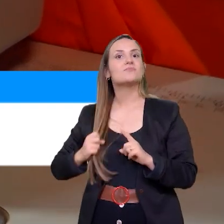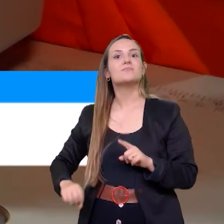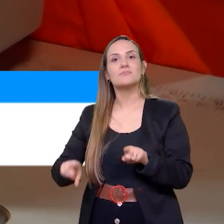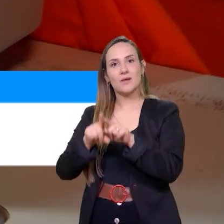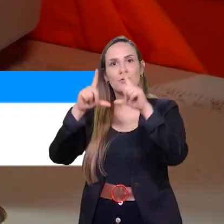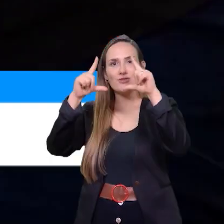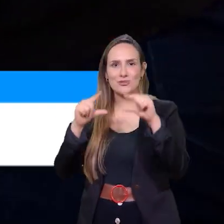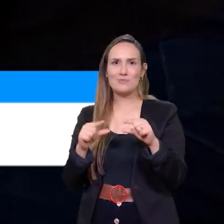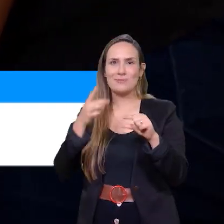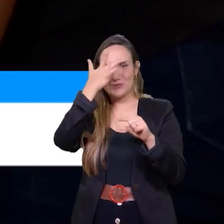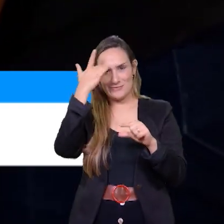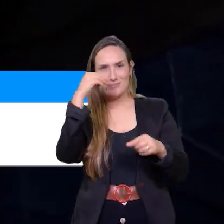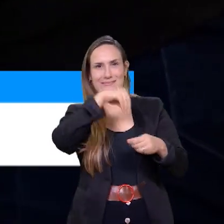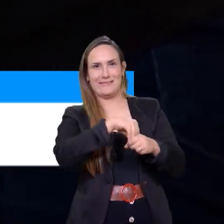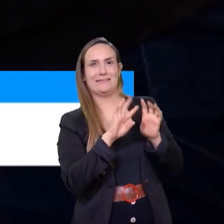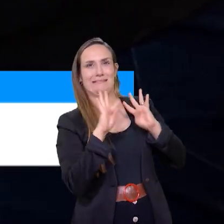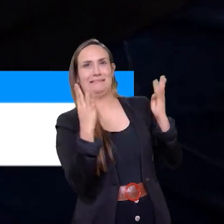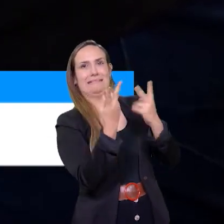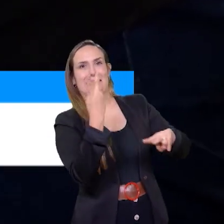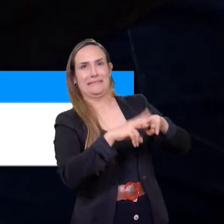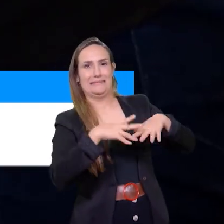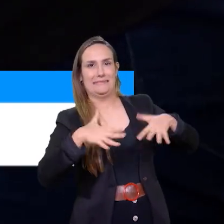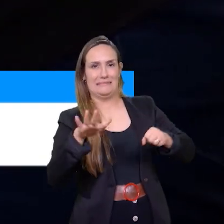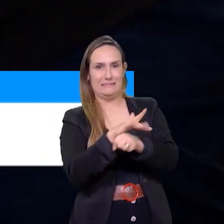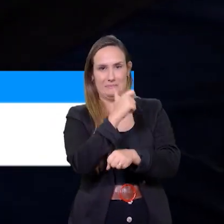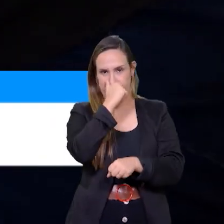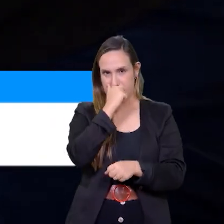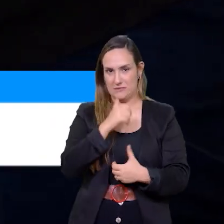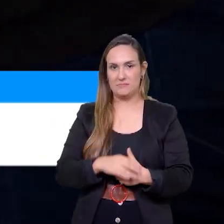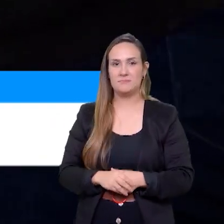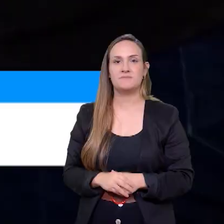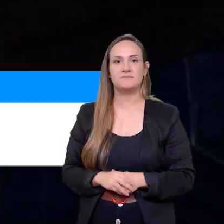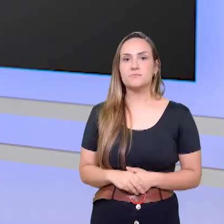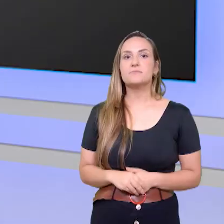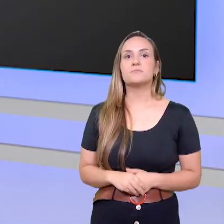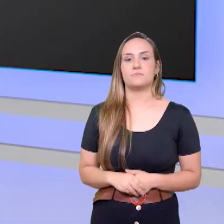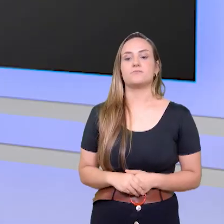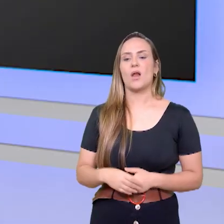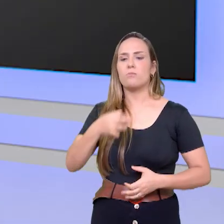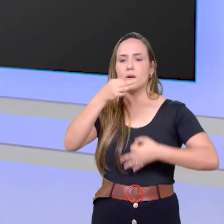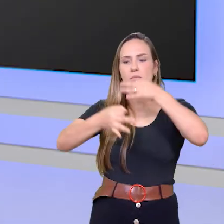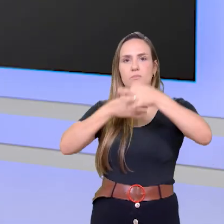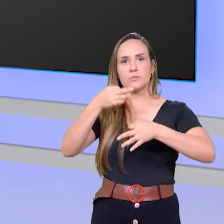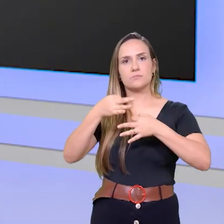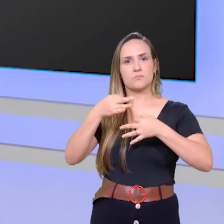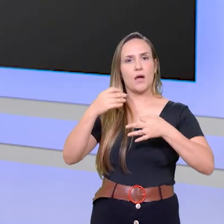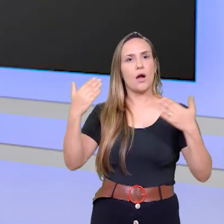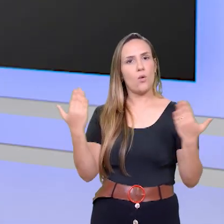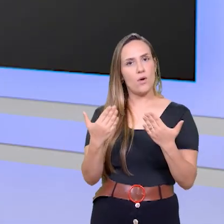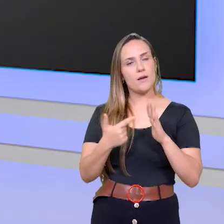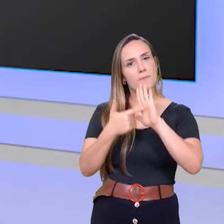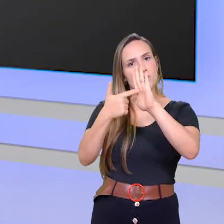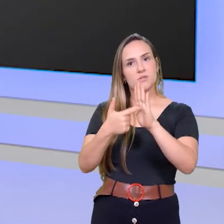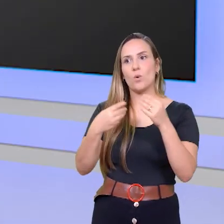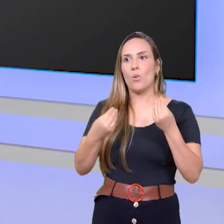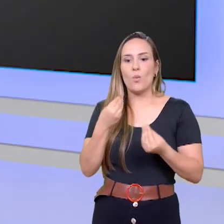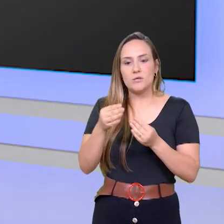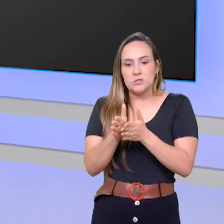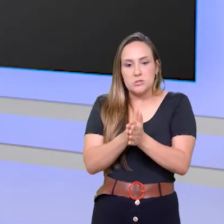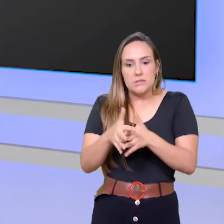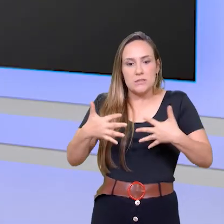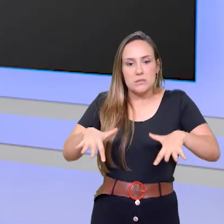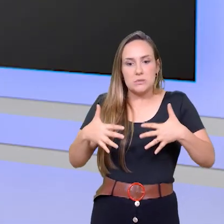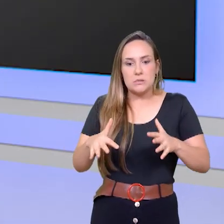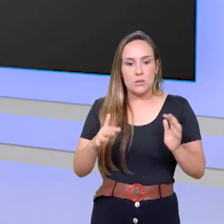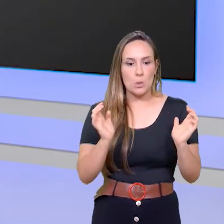aos apenados, além da redução da taxa de encarceramento. O quadro Fatos e Opiniões mostra a